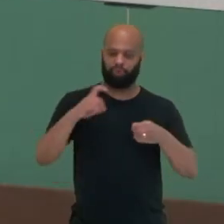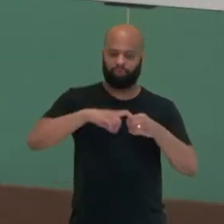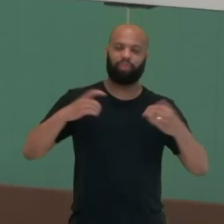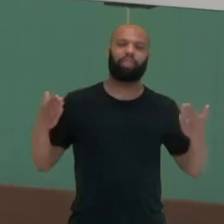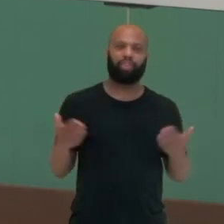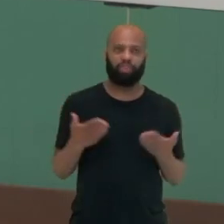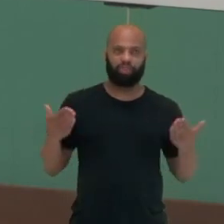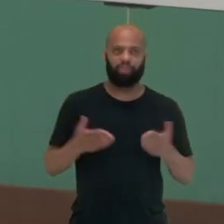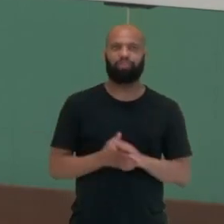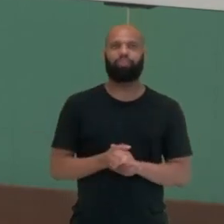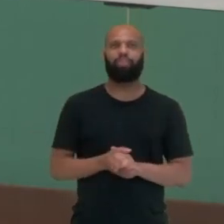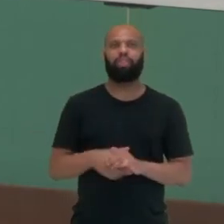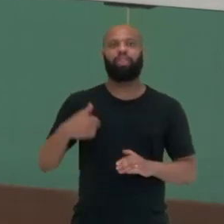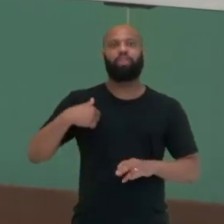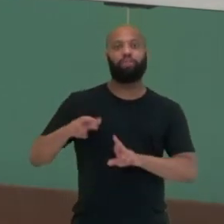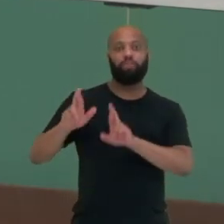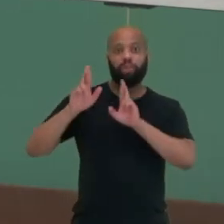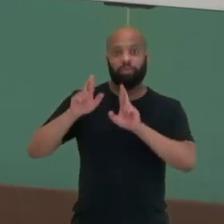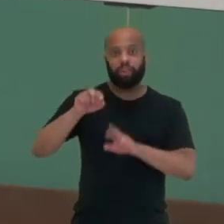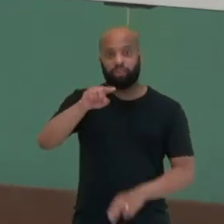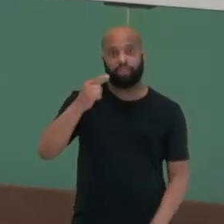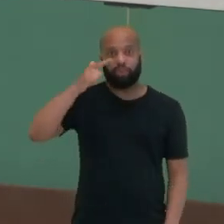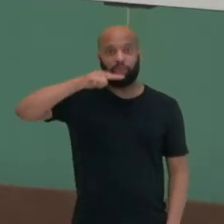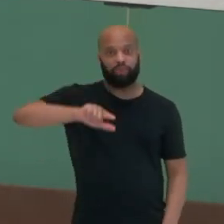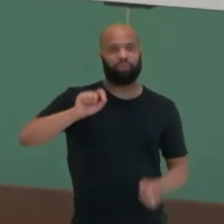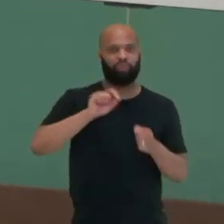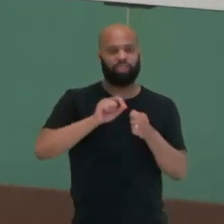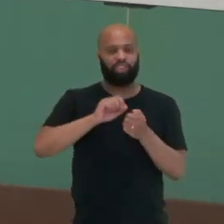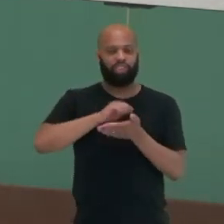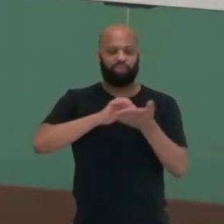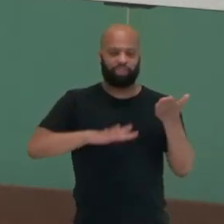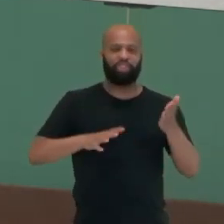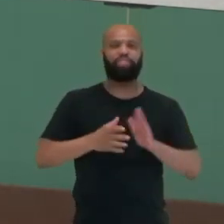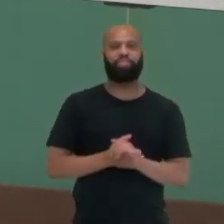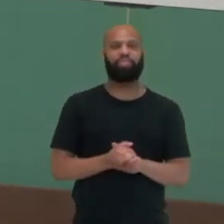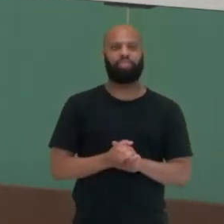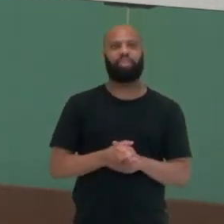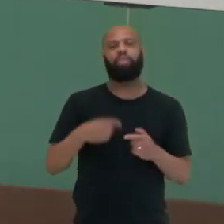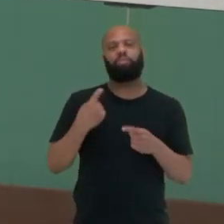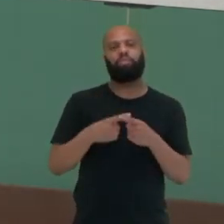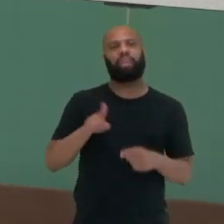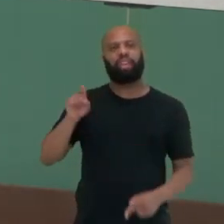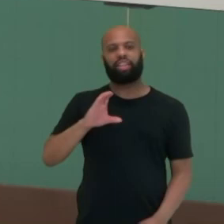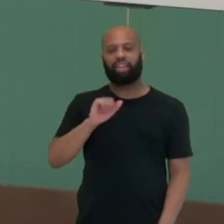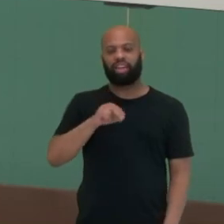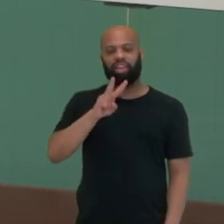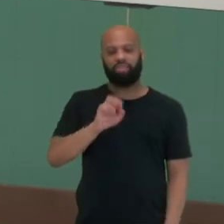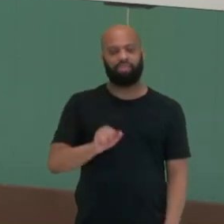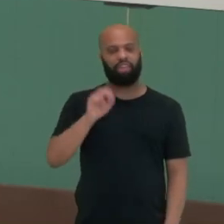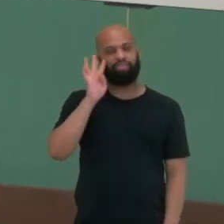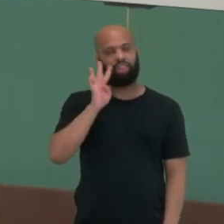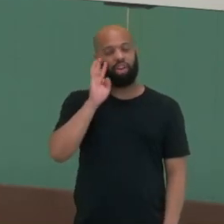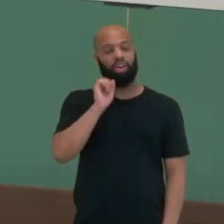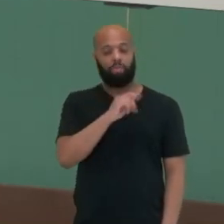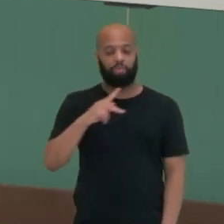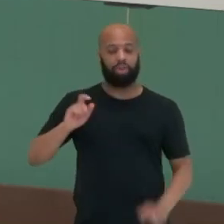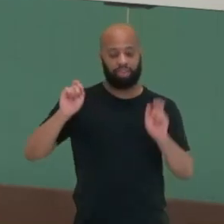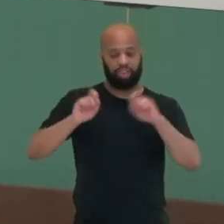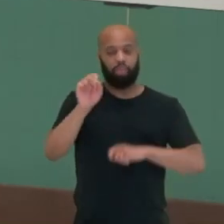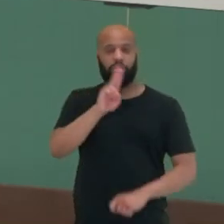Voltamos. Espero que você tenha conseguido realizar a atividade. É uma ferramenta bem interessante essa. Se